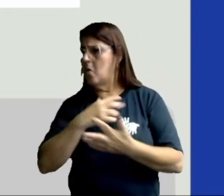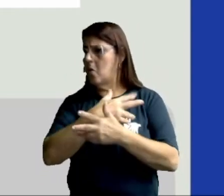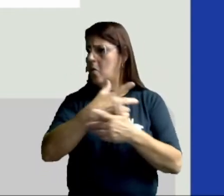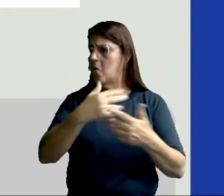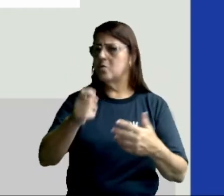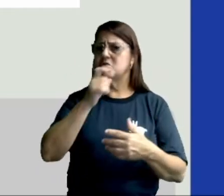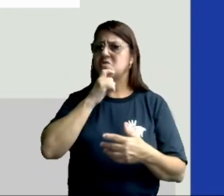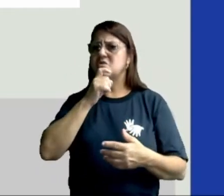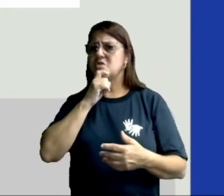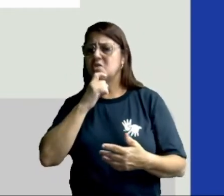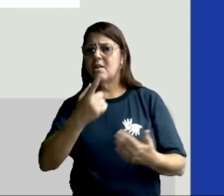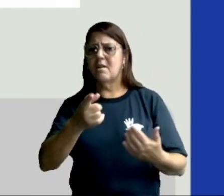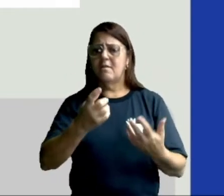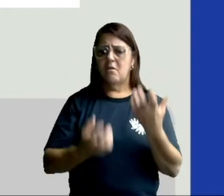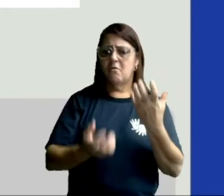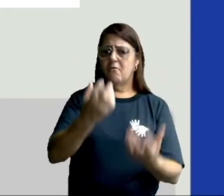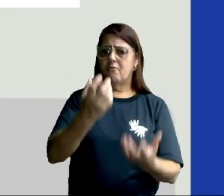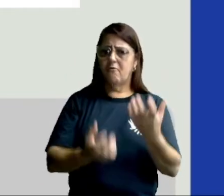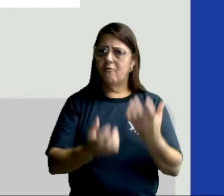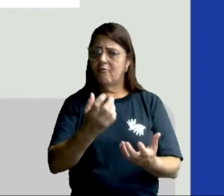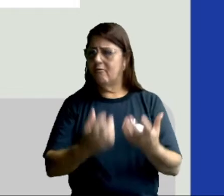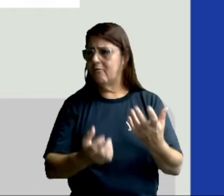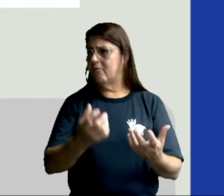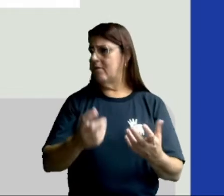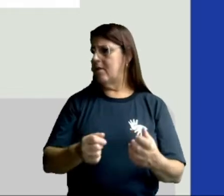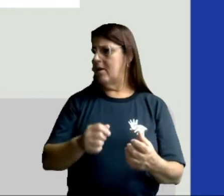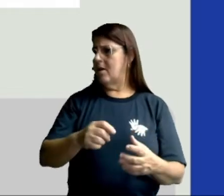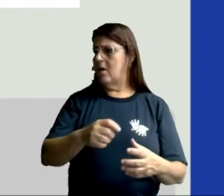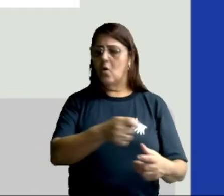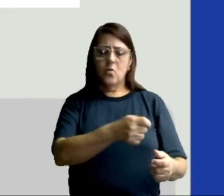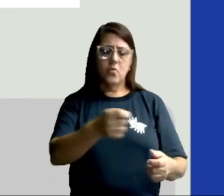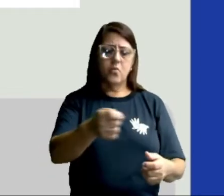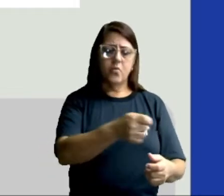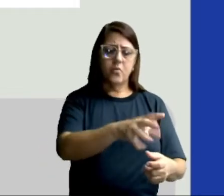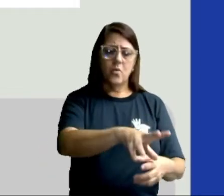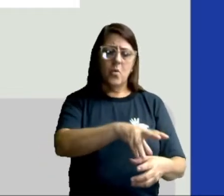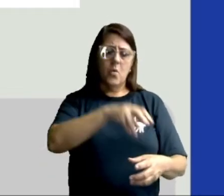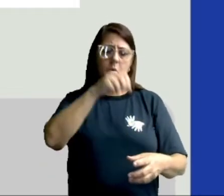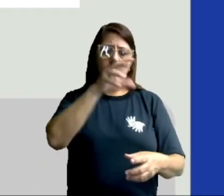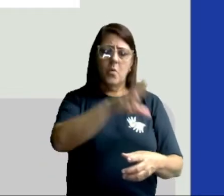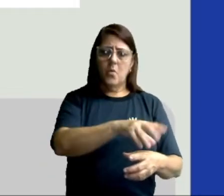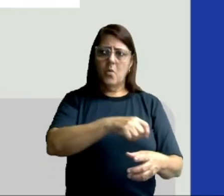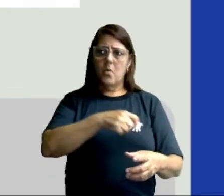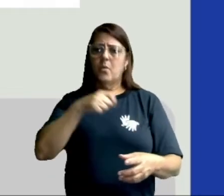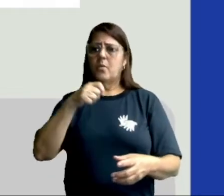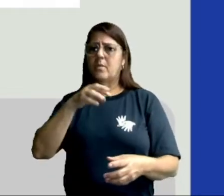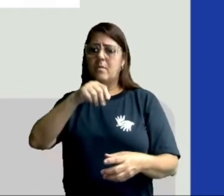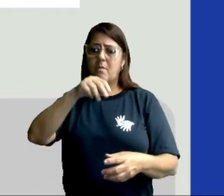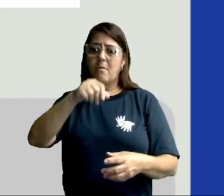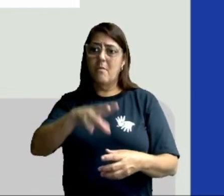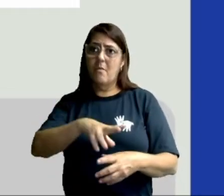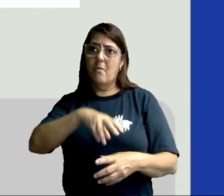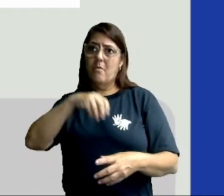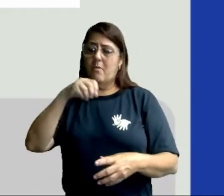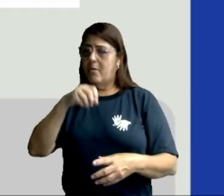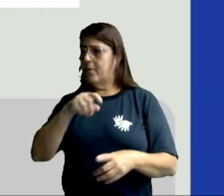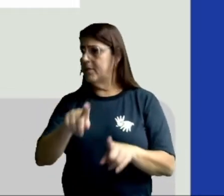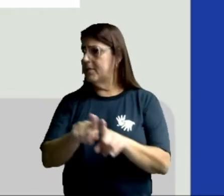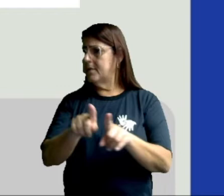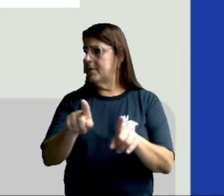eletrodomésticos como a geladeira, o fogão, o aspirador de pó e vários outros tipos de